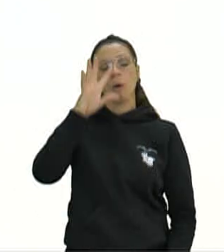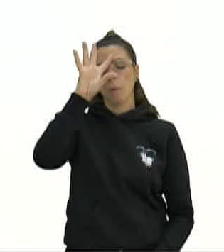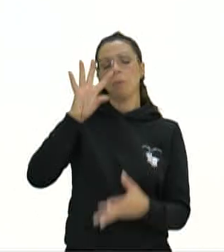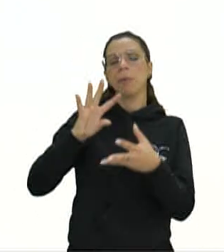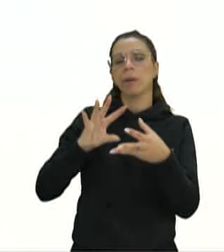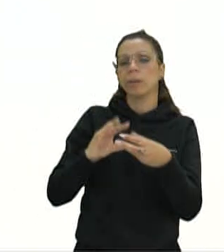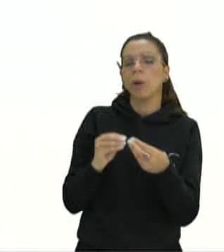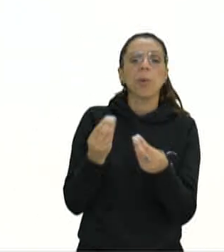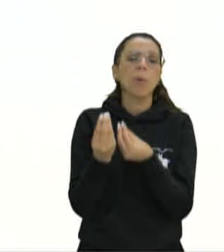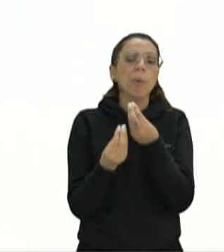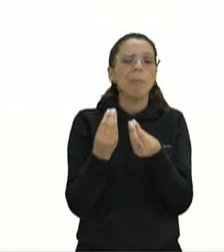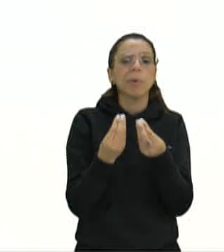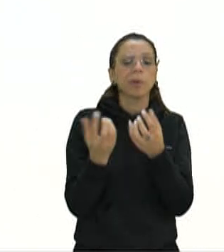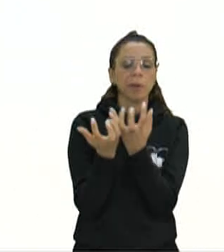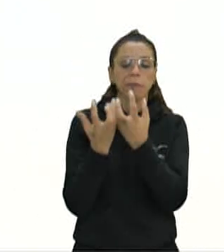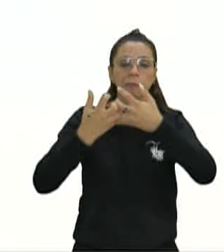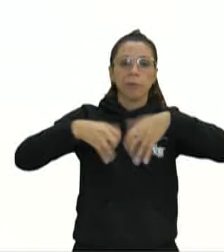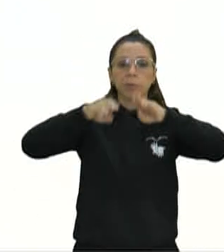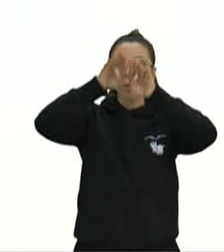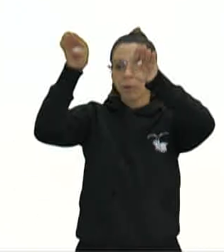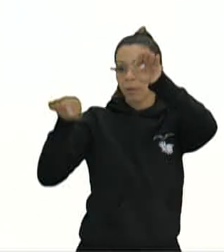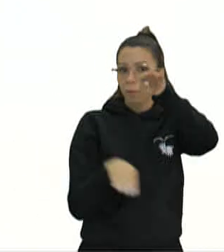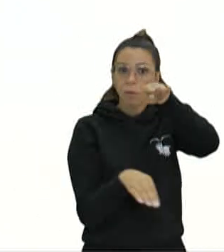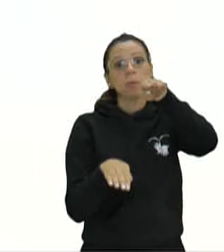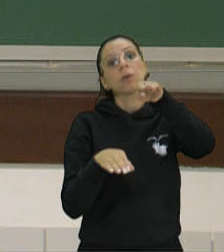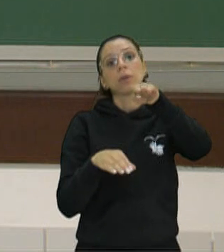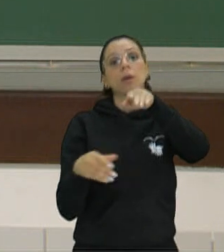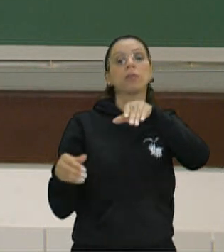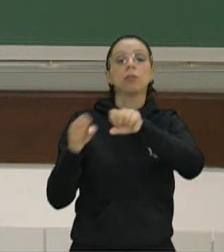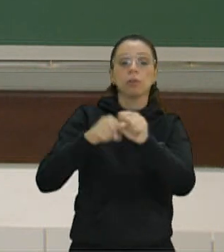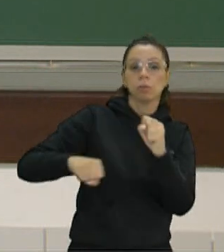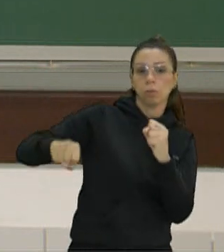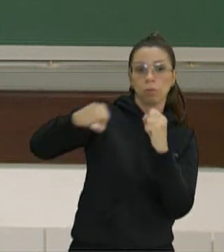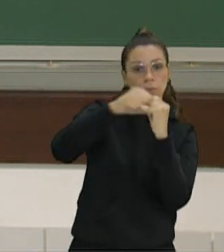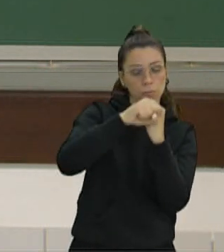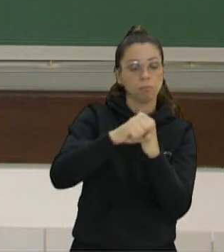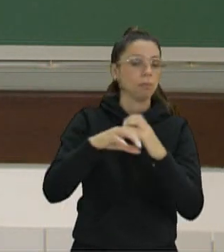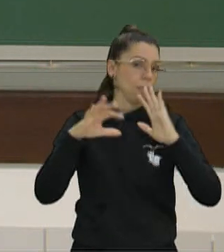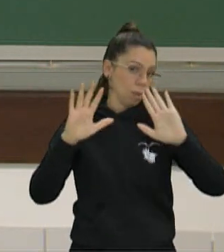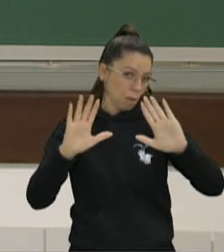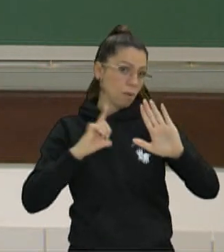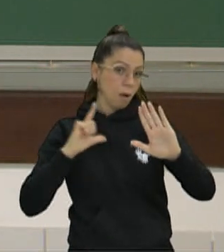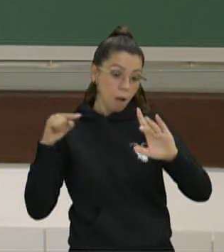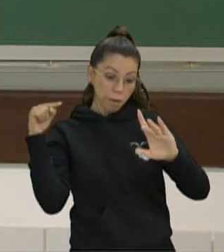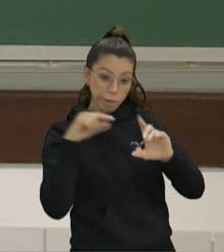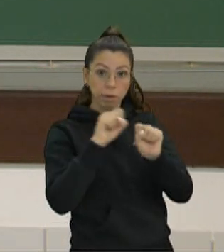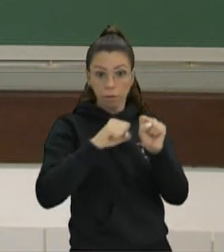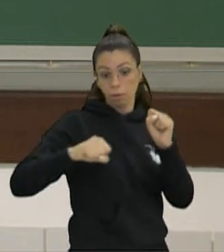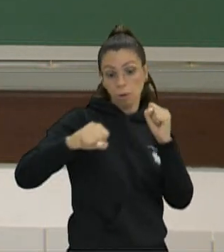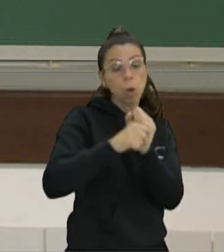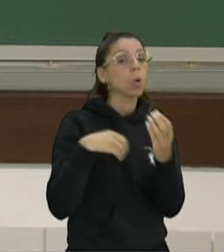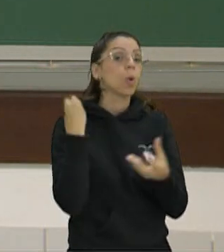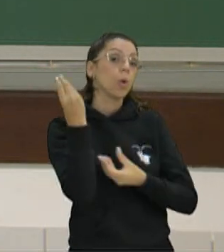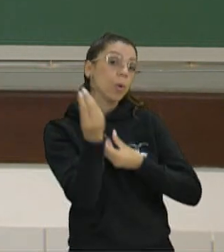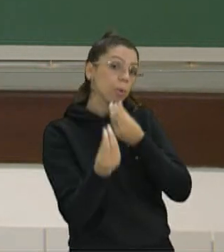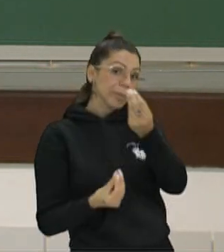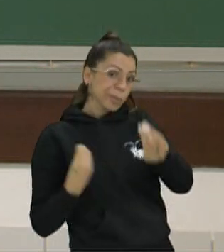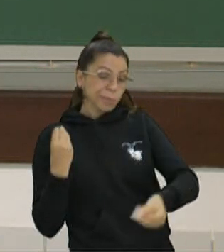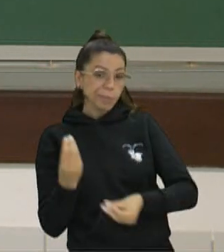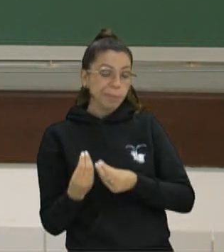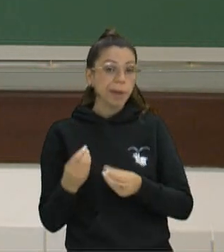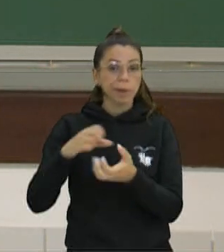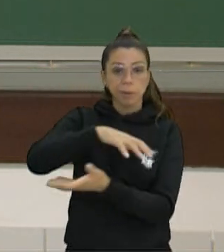sob o ponto de vista sociológico. Então, como eu comentei, aqui na sociologia a gente vai entender como a globalização vai acarretar